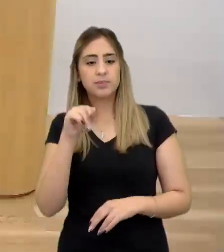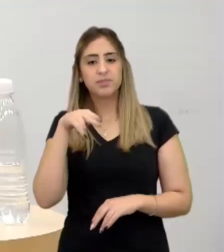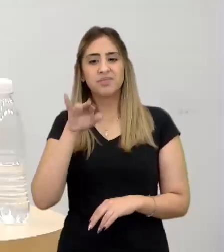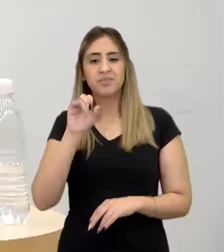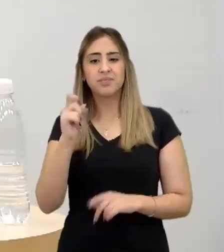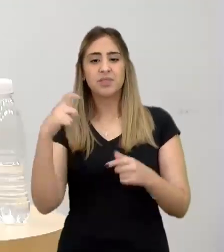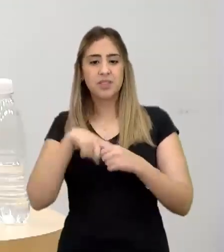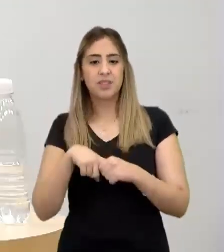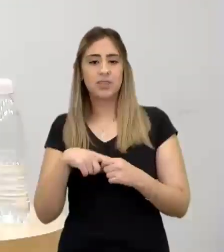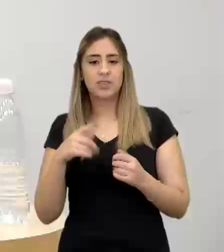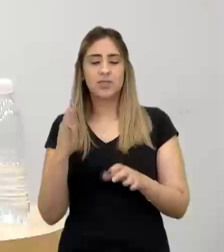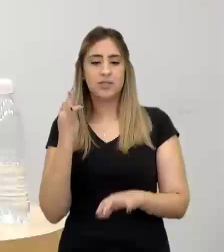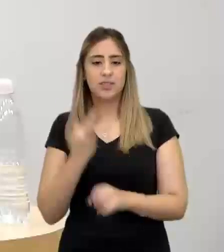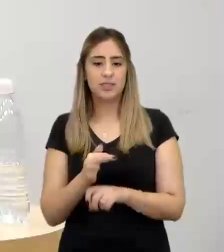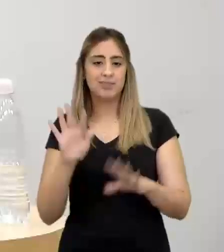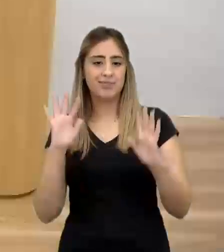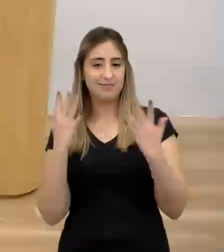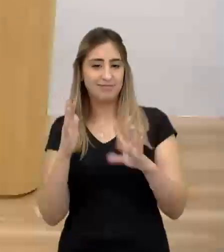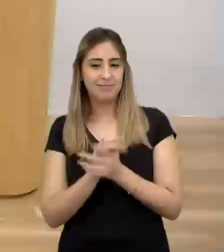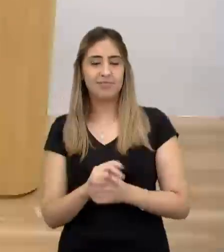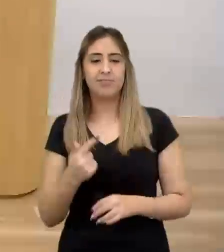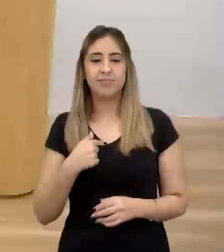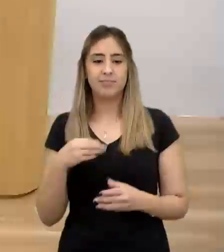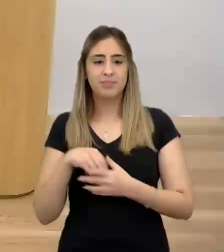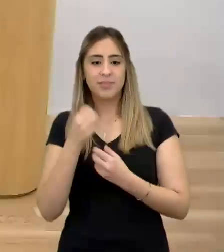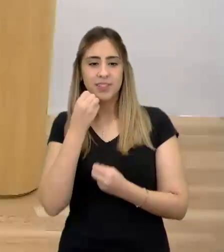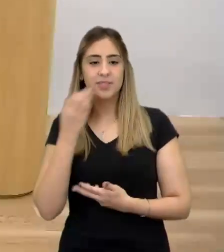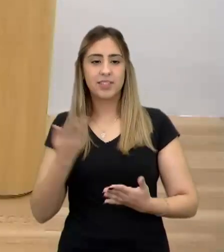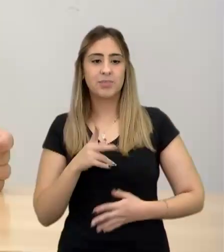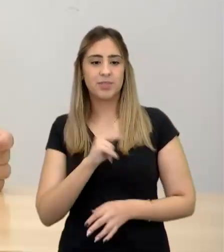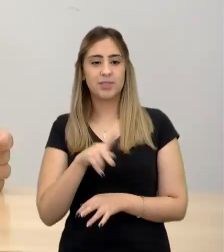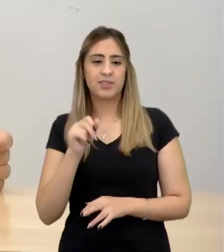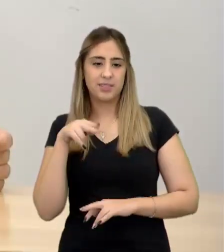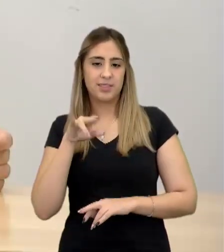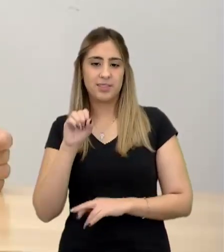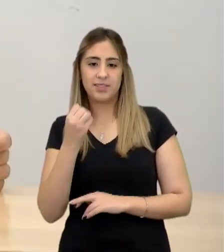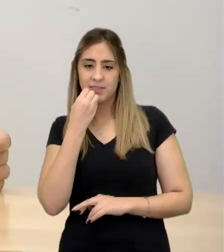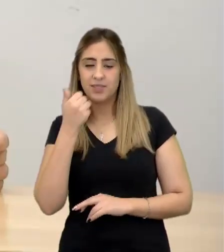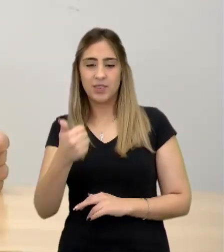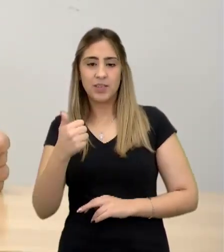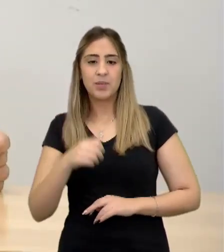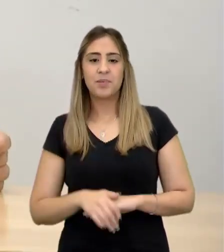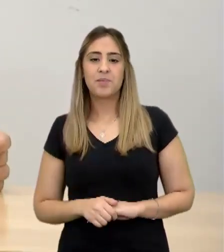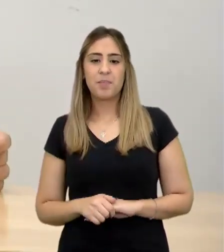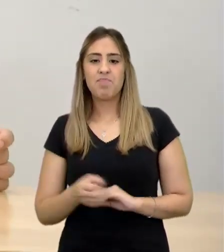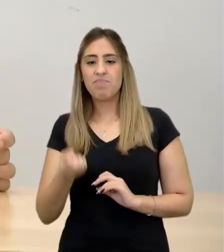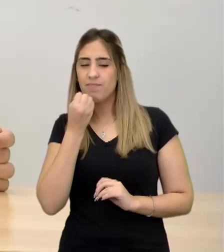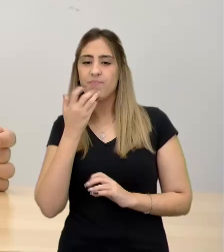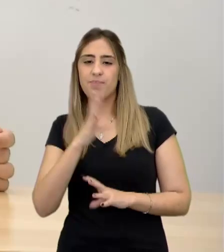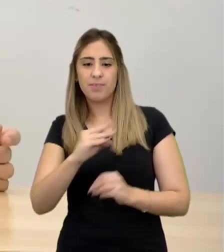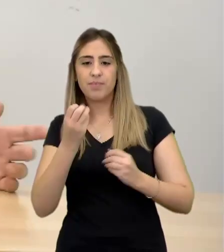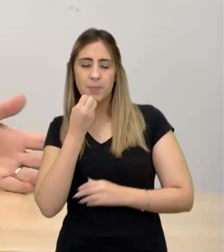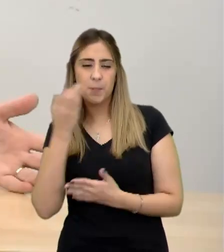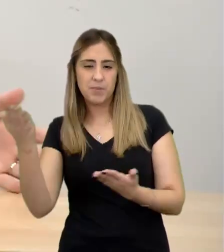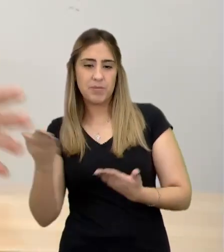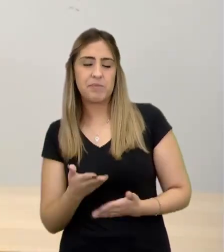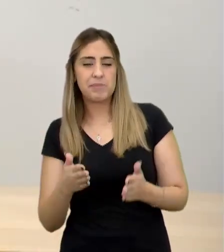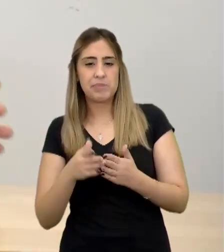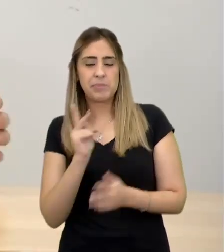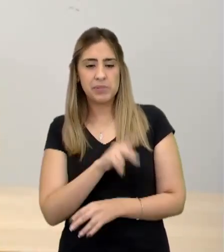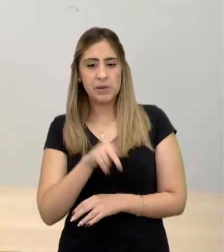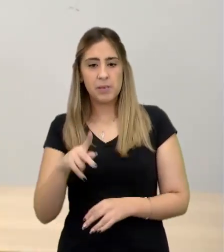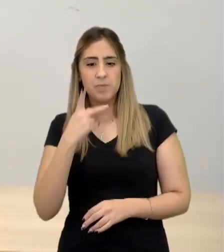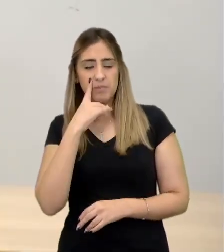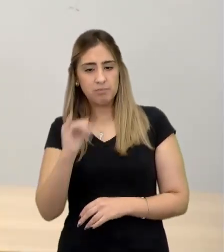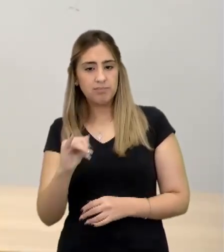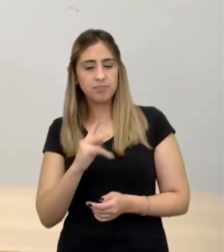férias, para me acompanhar aqui no decorrer da aula. Bem-vinda, professora Inês, tudo bem? Tudo bem. Sejam também todos bem-vindos, professores